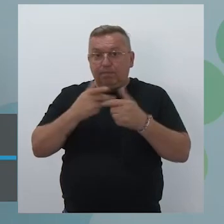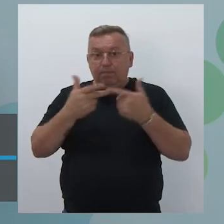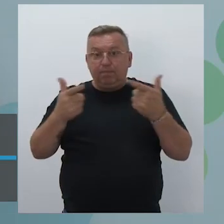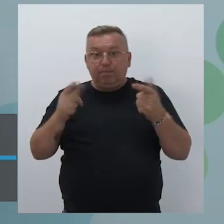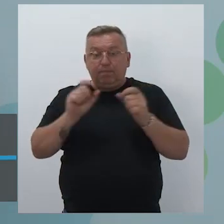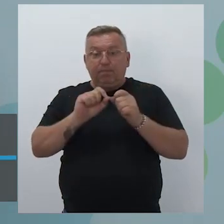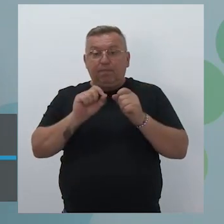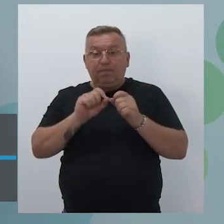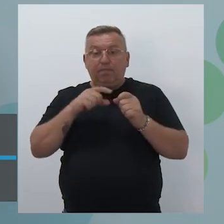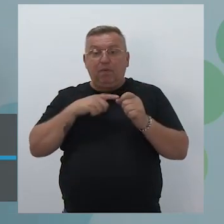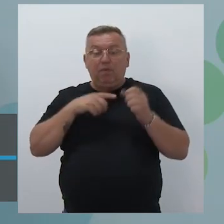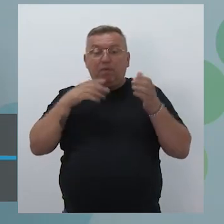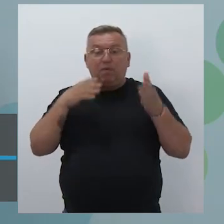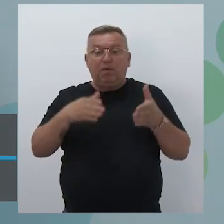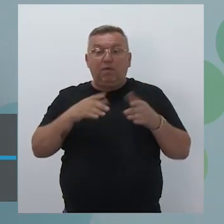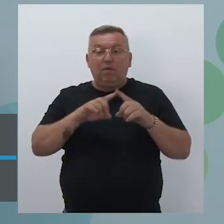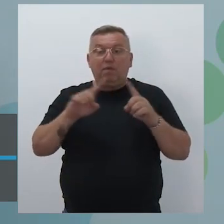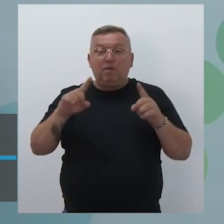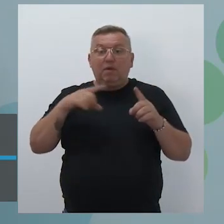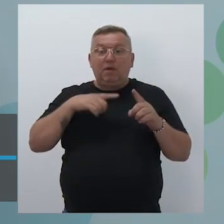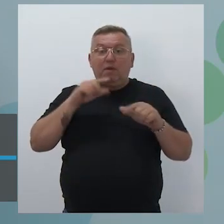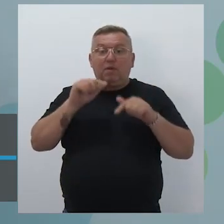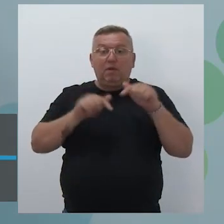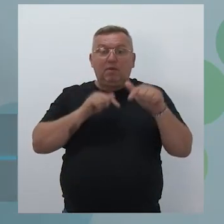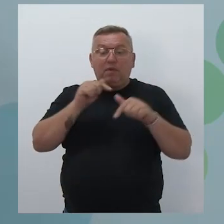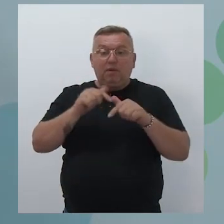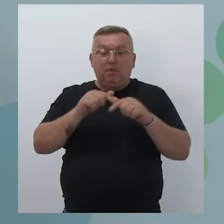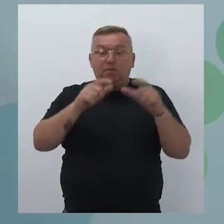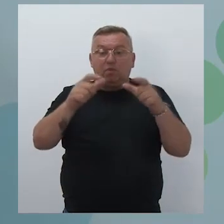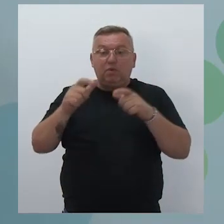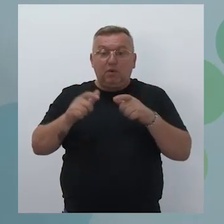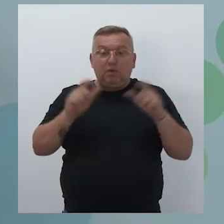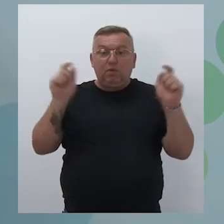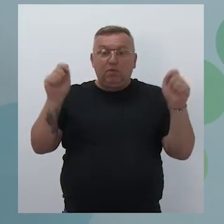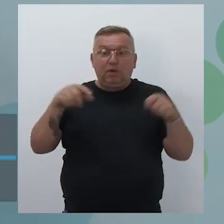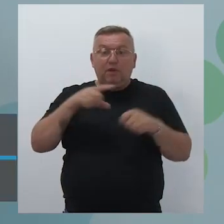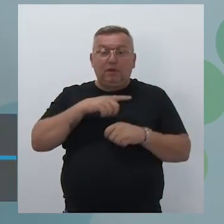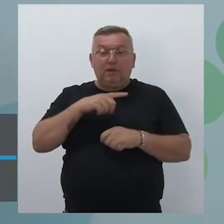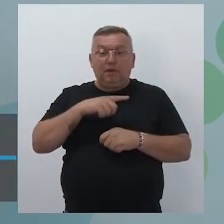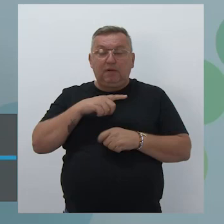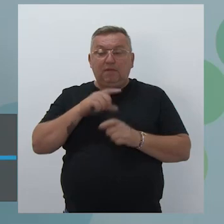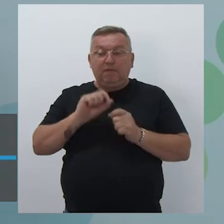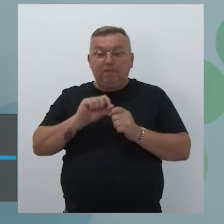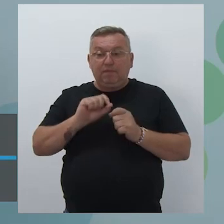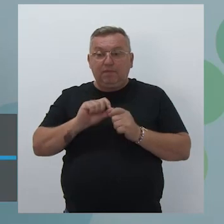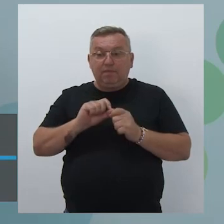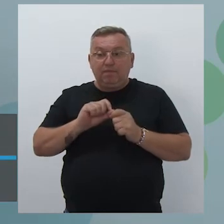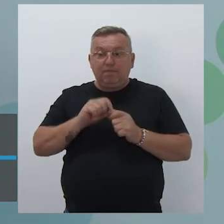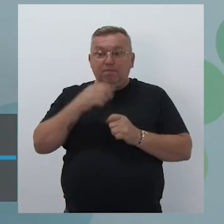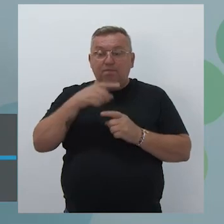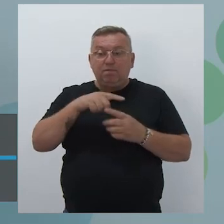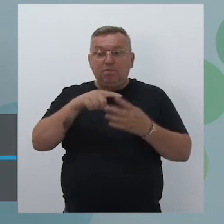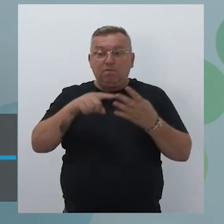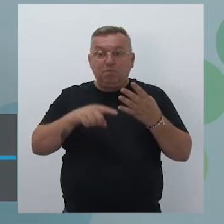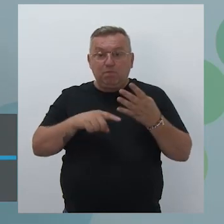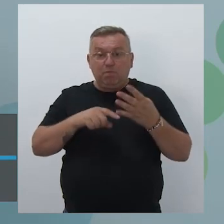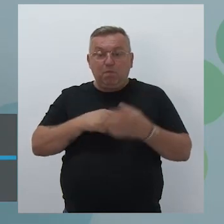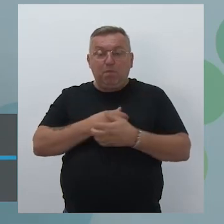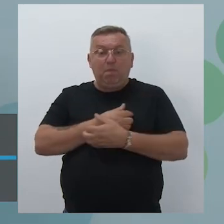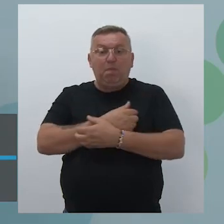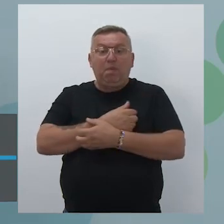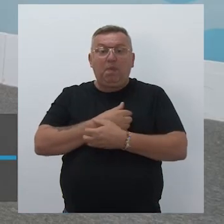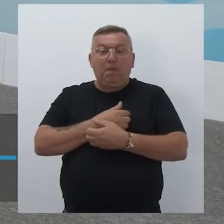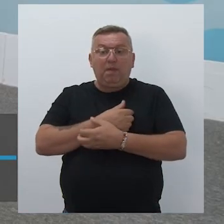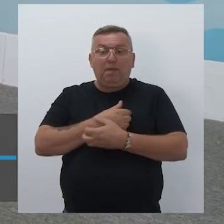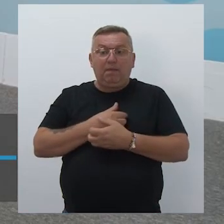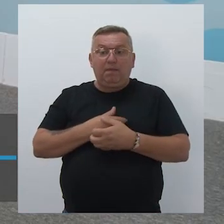acabaram sendo centrais para que o trabalho por área pudesse ser realizado com os quatro componentes.